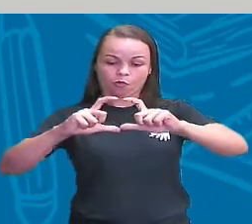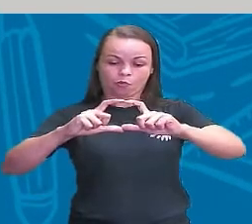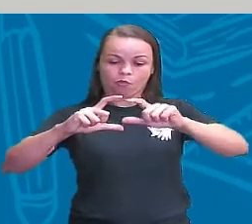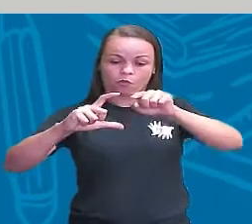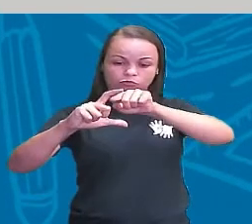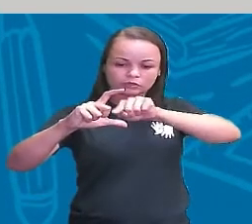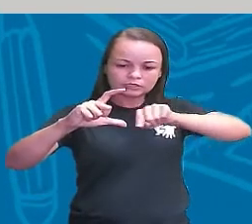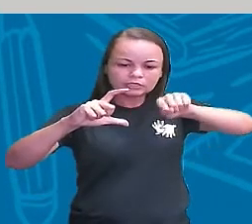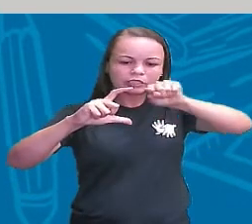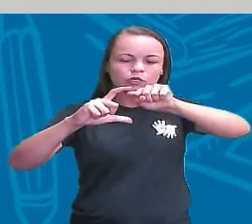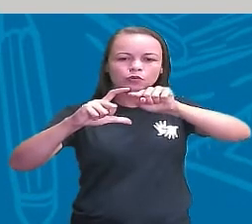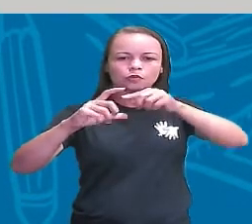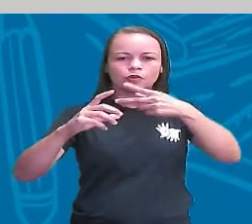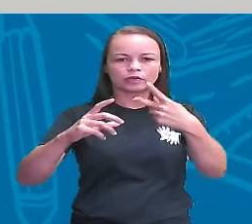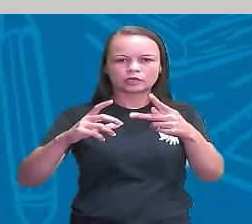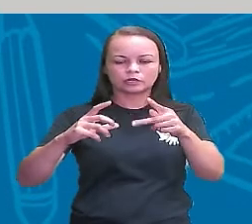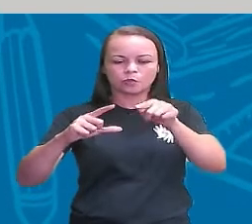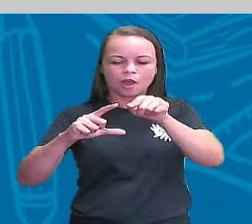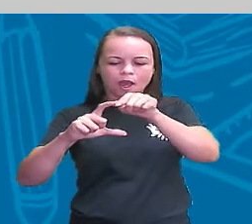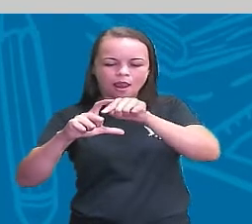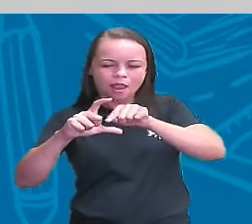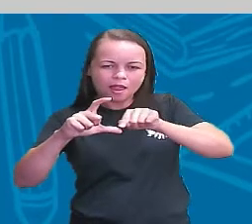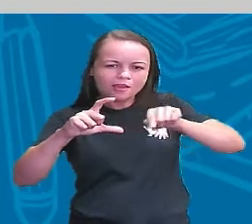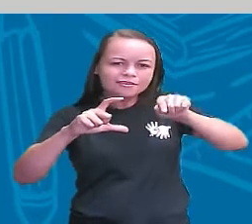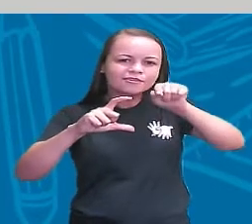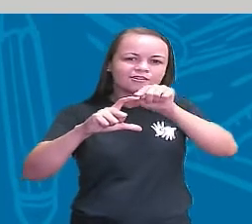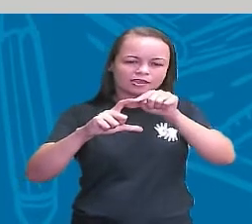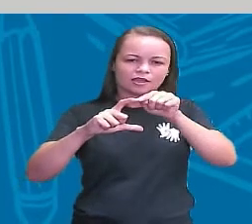fechada, limitada por uma linha curva chamada de